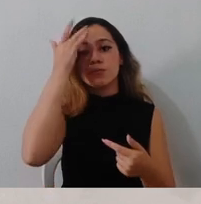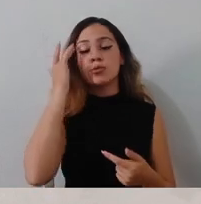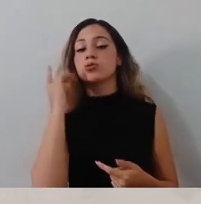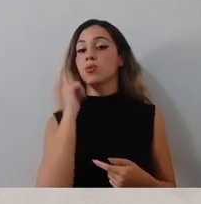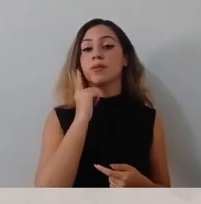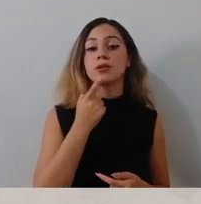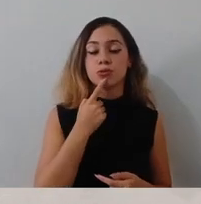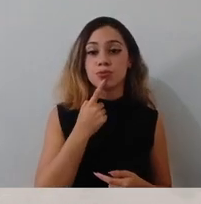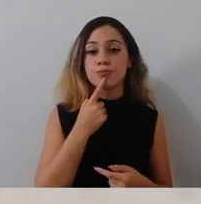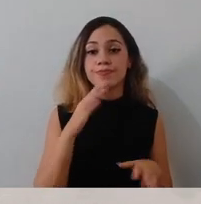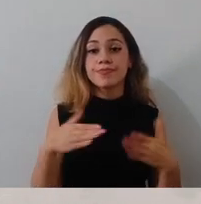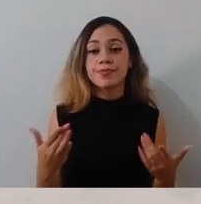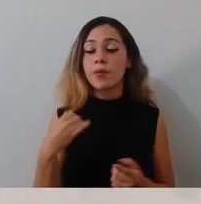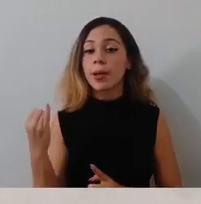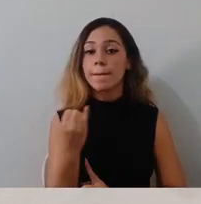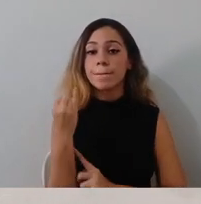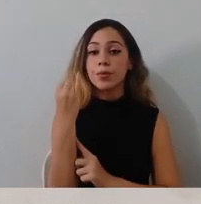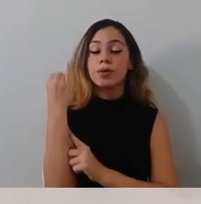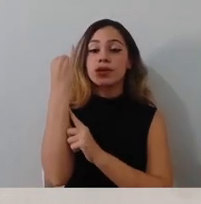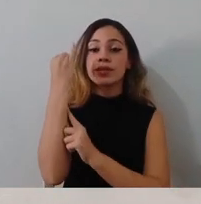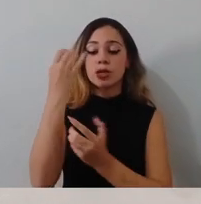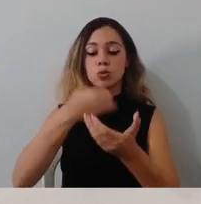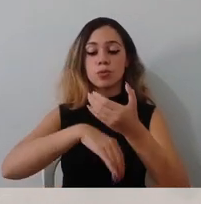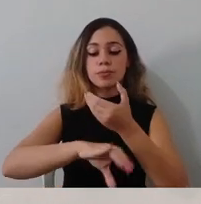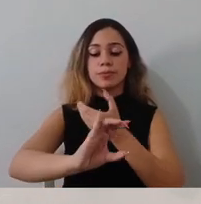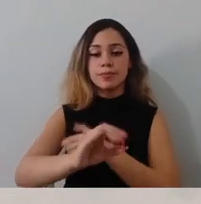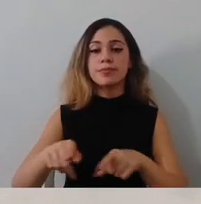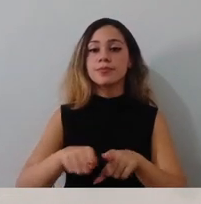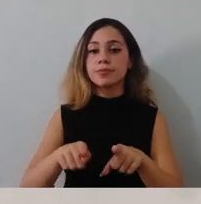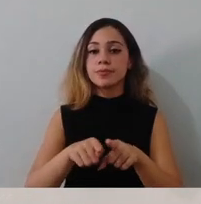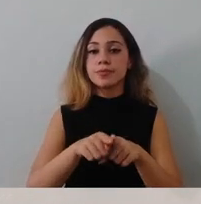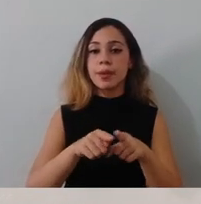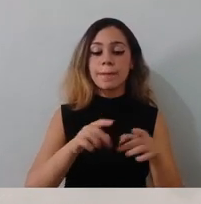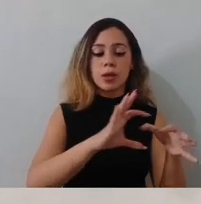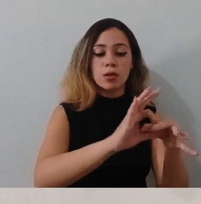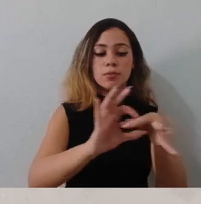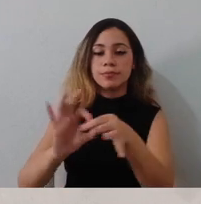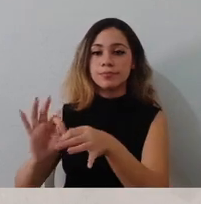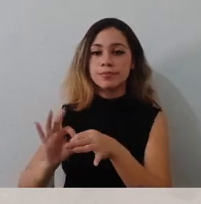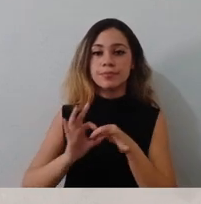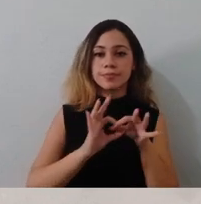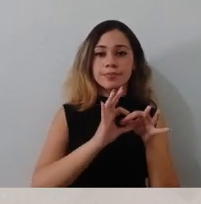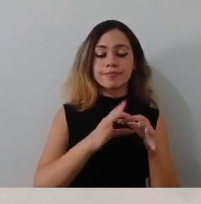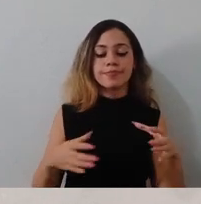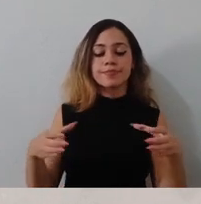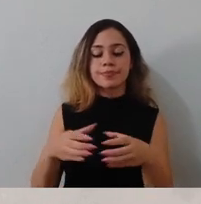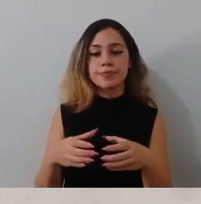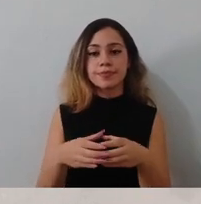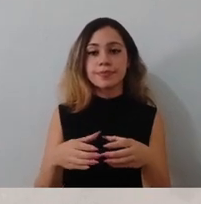a importância de ações como essa que a FIBEX está desenvolvendo, juntamente com toda a equipe, com o Mário, com